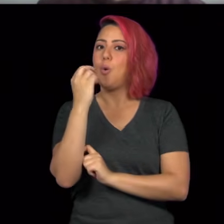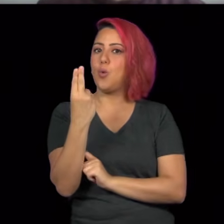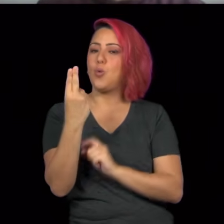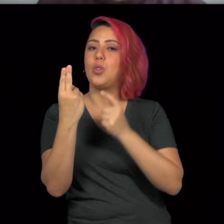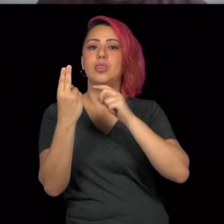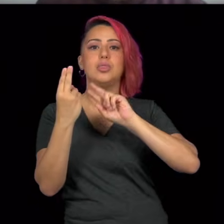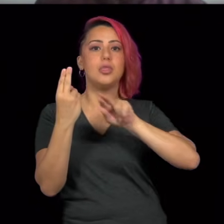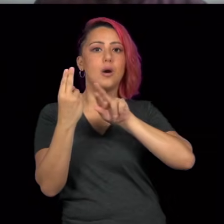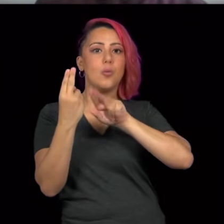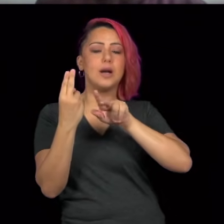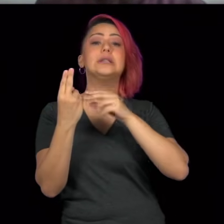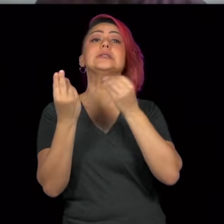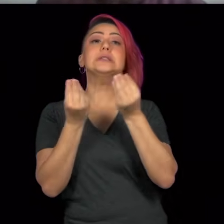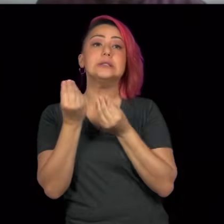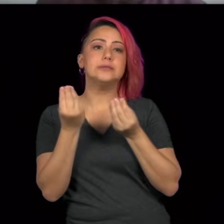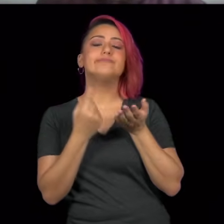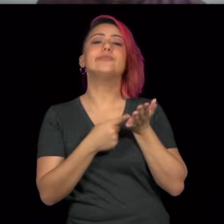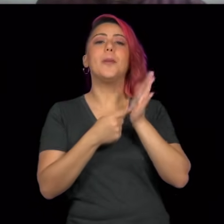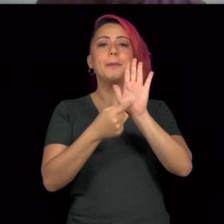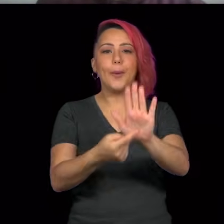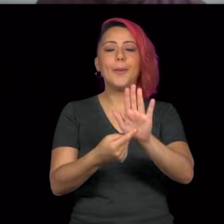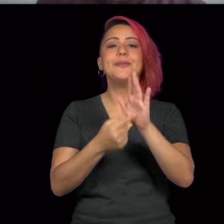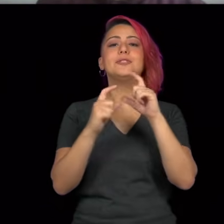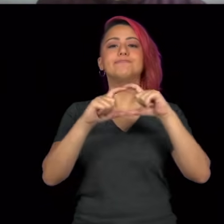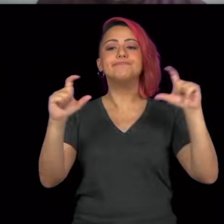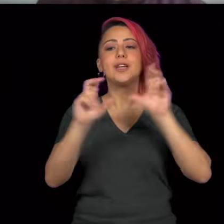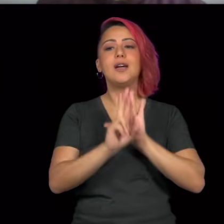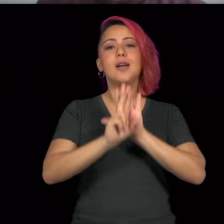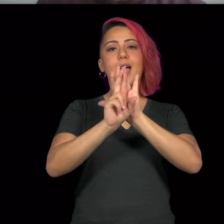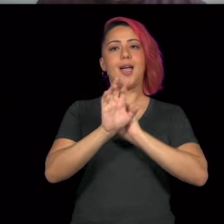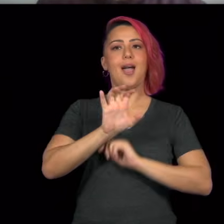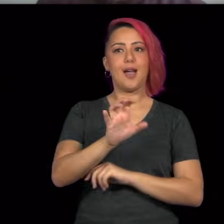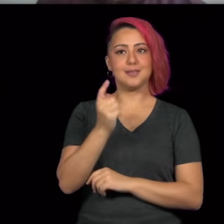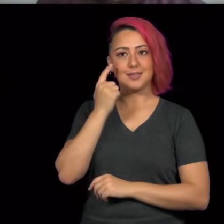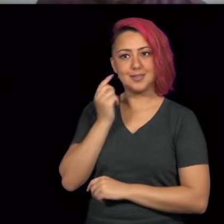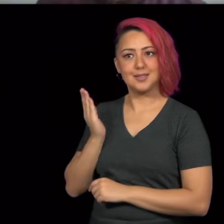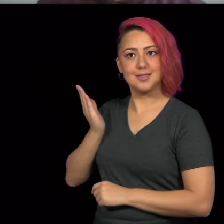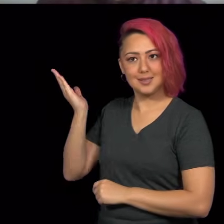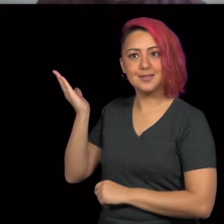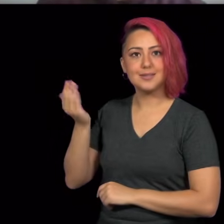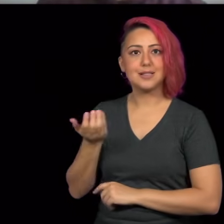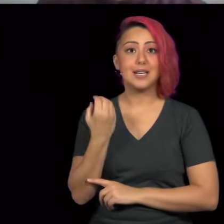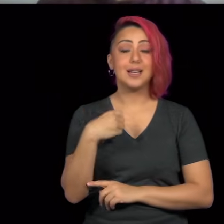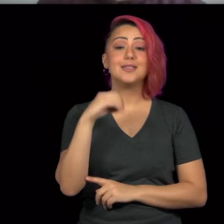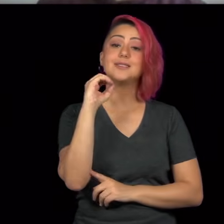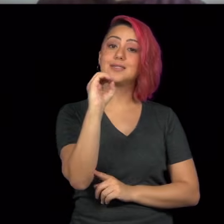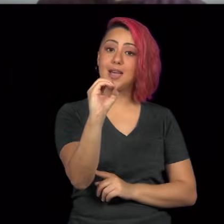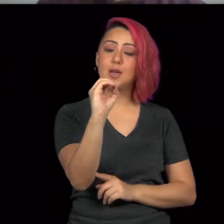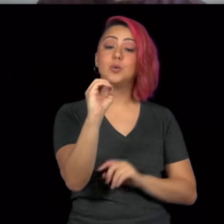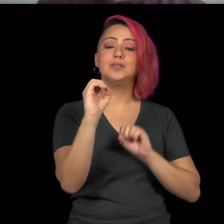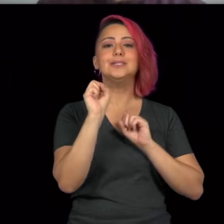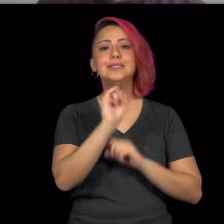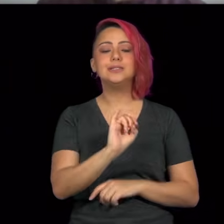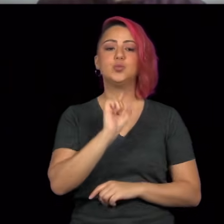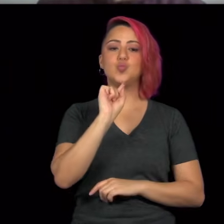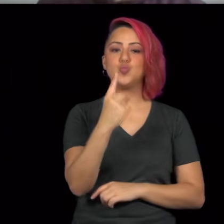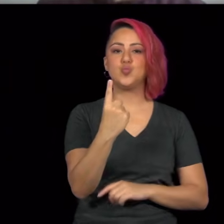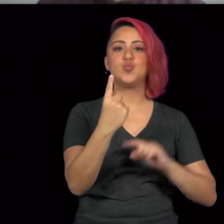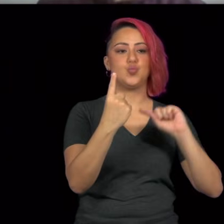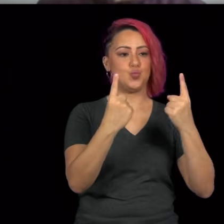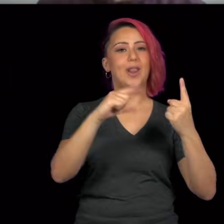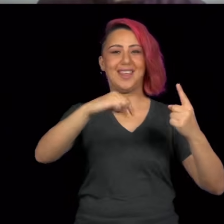notação aqui. E, mesma coisa, vai ser 0 quando os dois